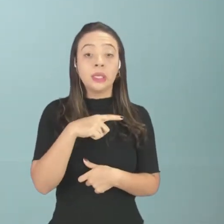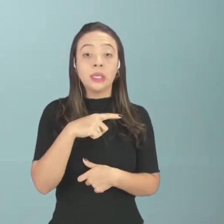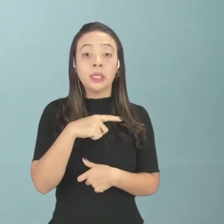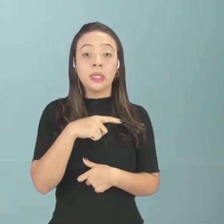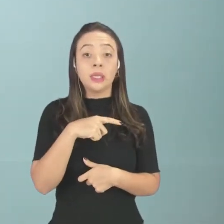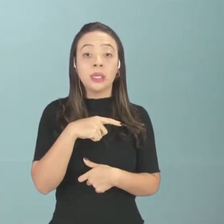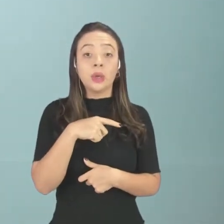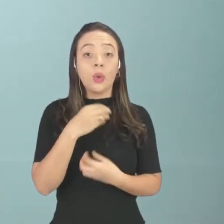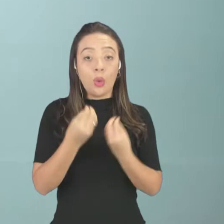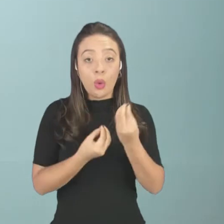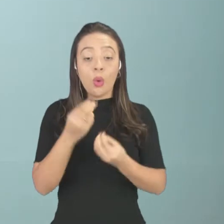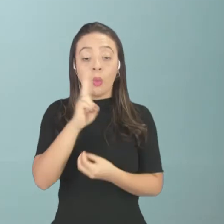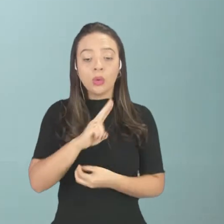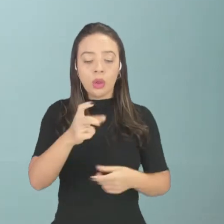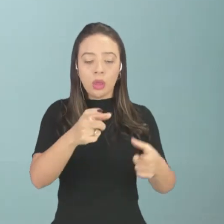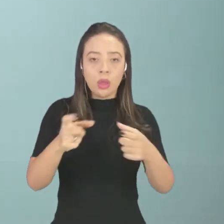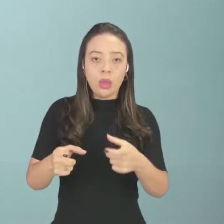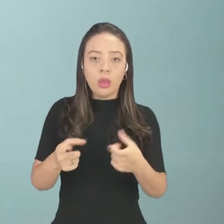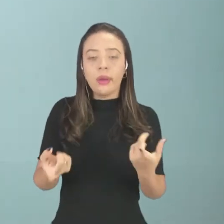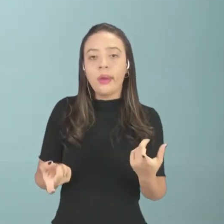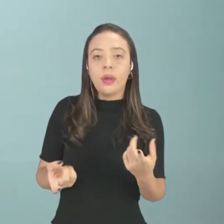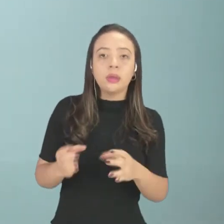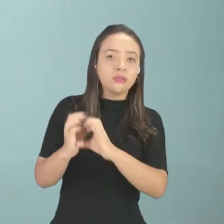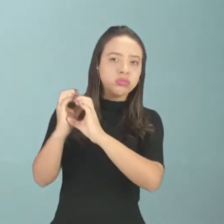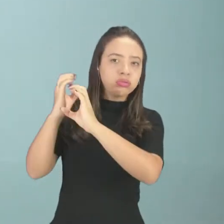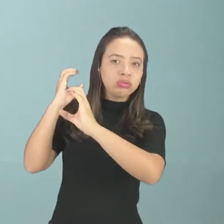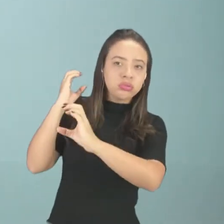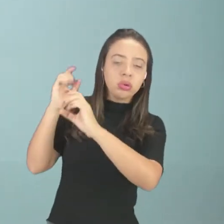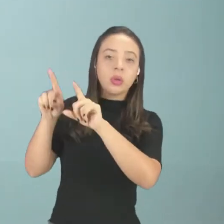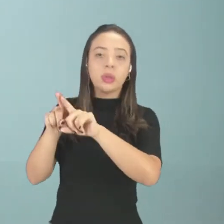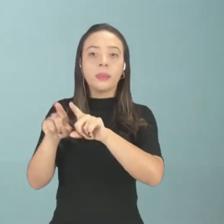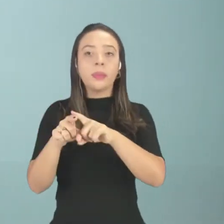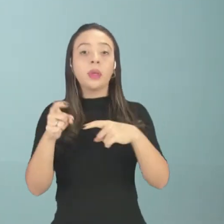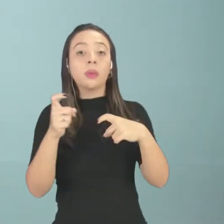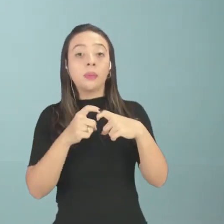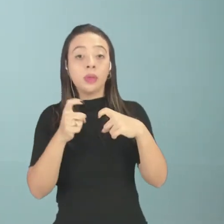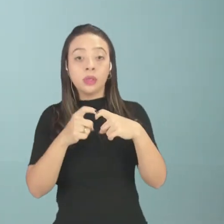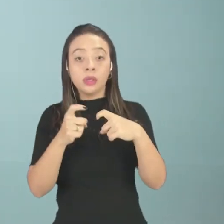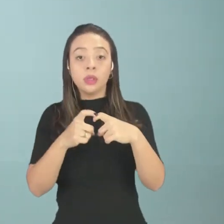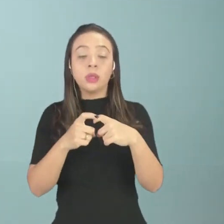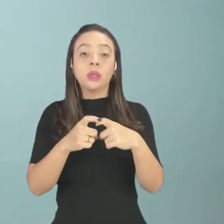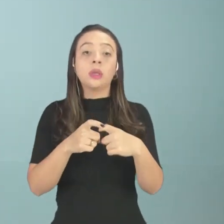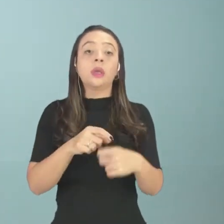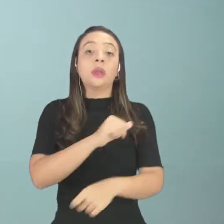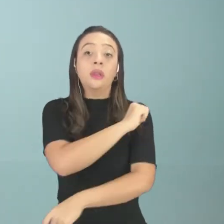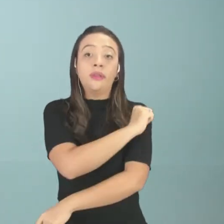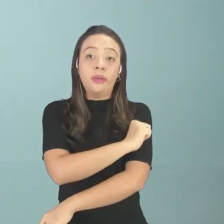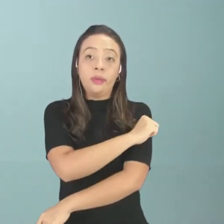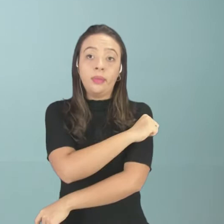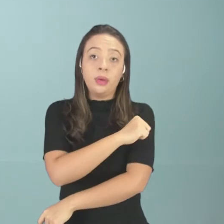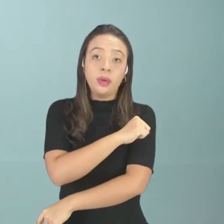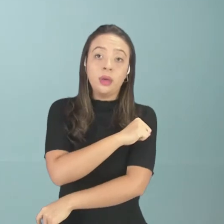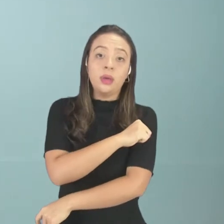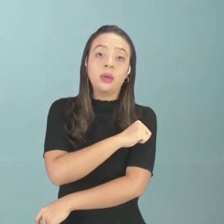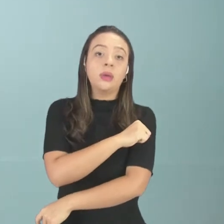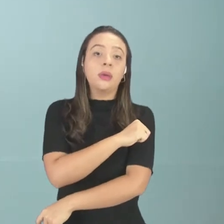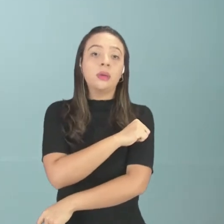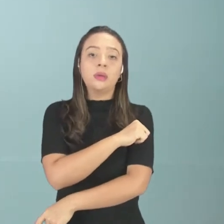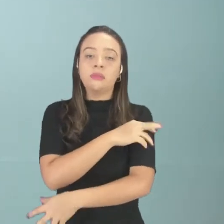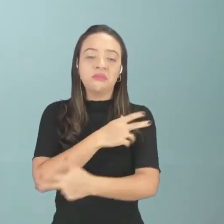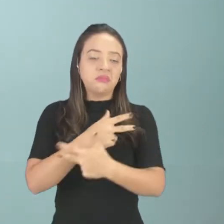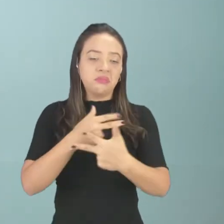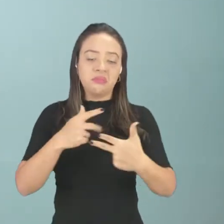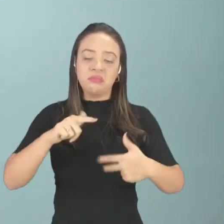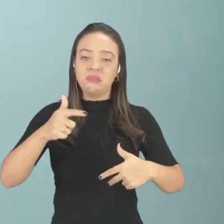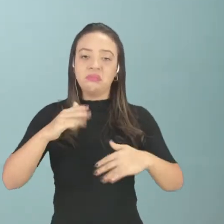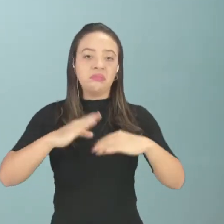aplicações como, por exemplo, na engenharia, na medicina, na enfermagem e outras mais,